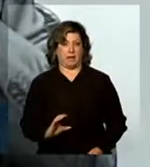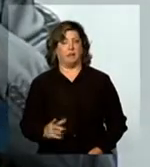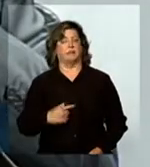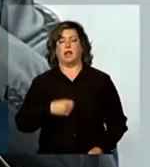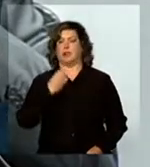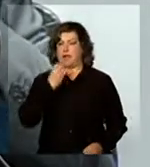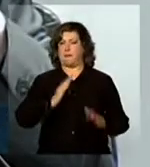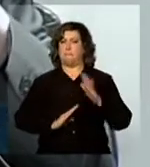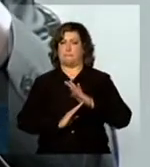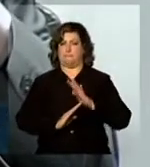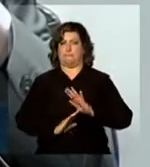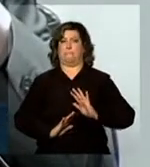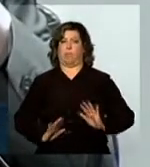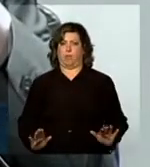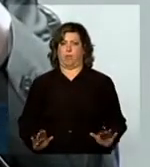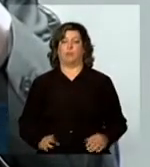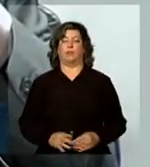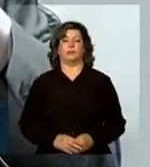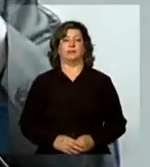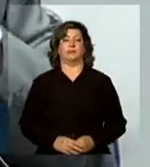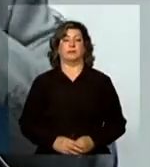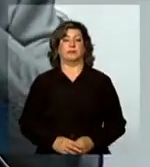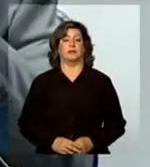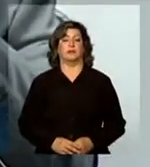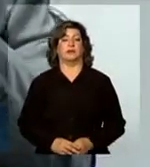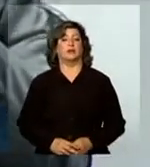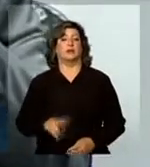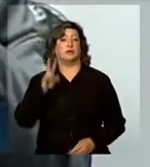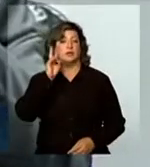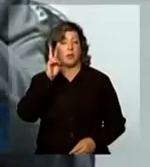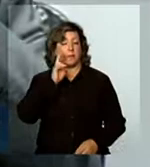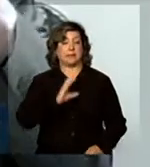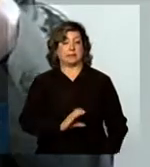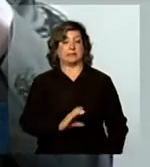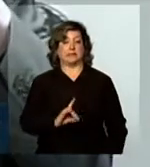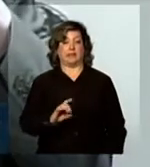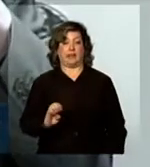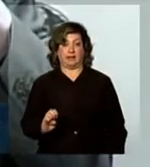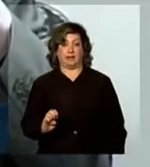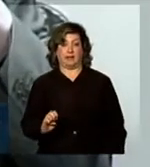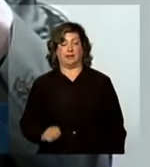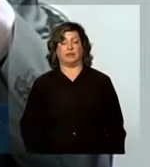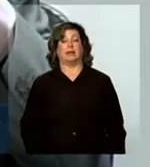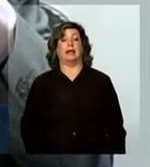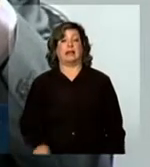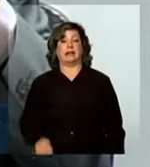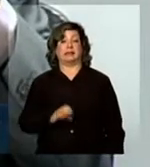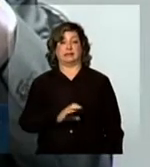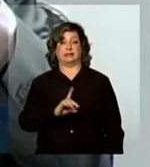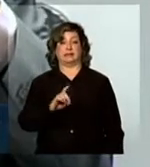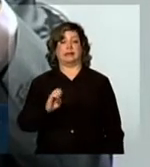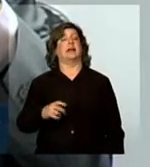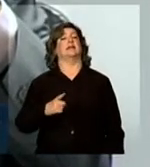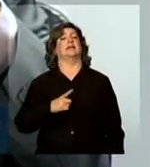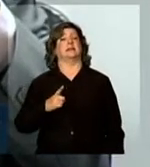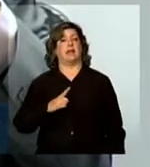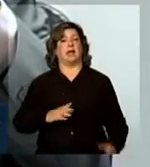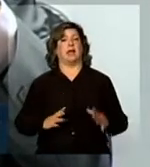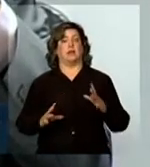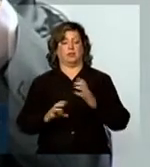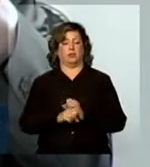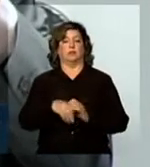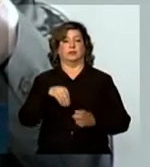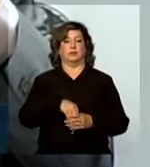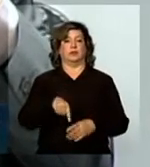bom tamanho. Em relação à CDE, a CDE está, sim, contida no orçamento,